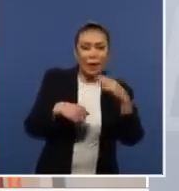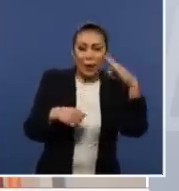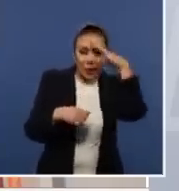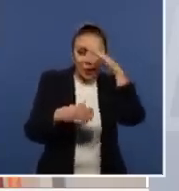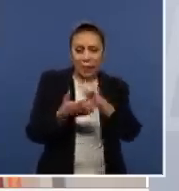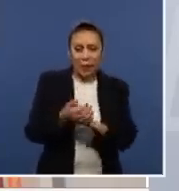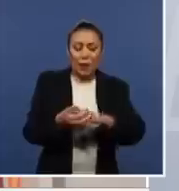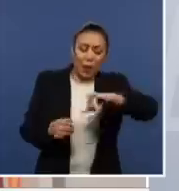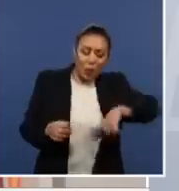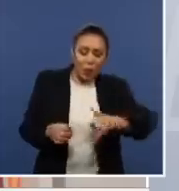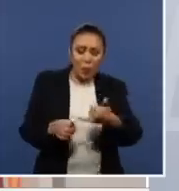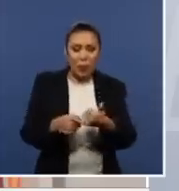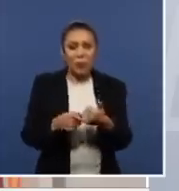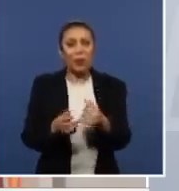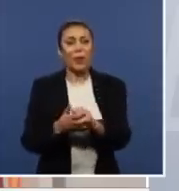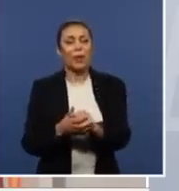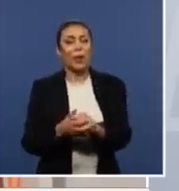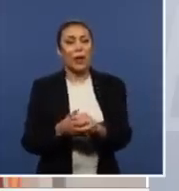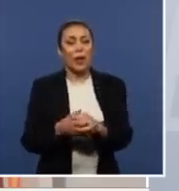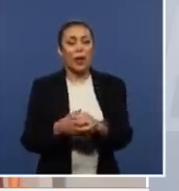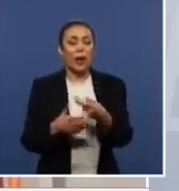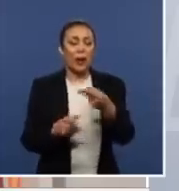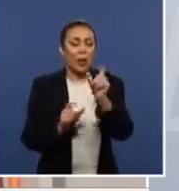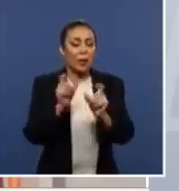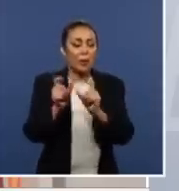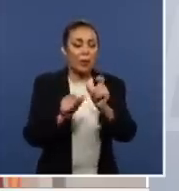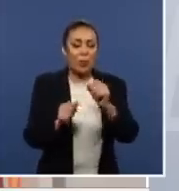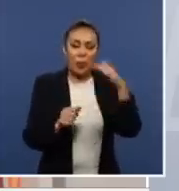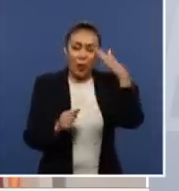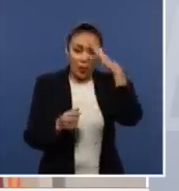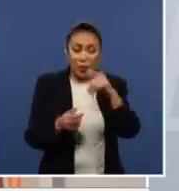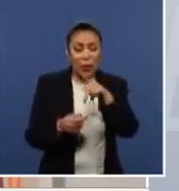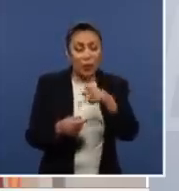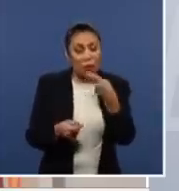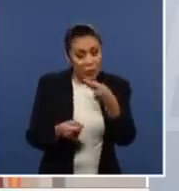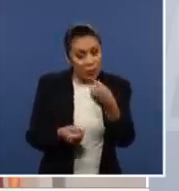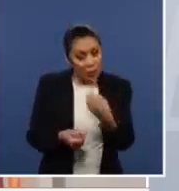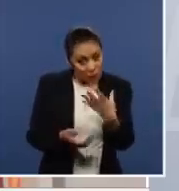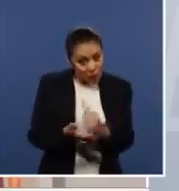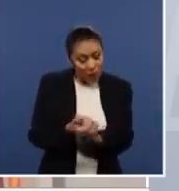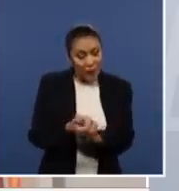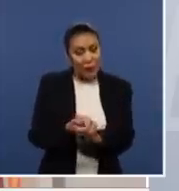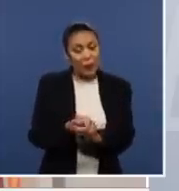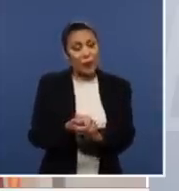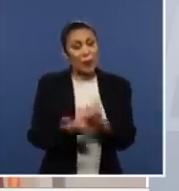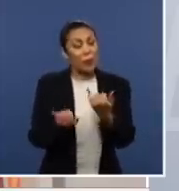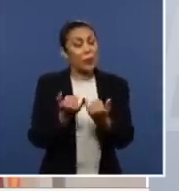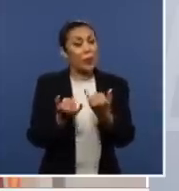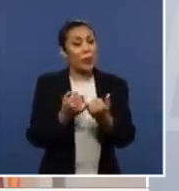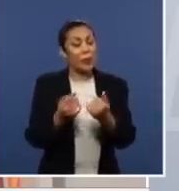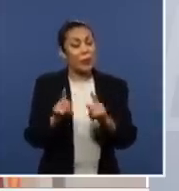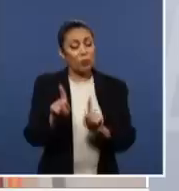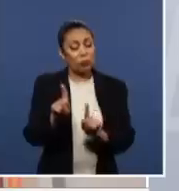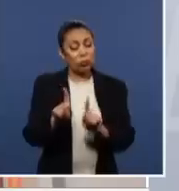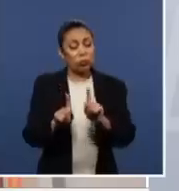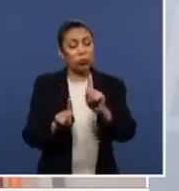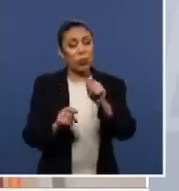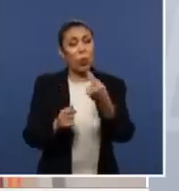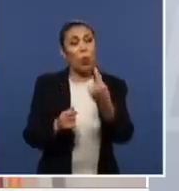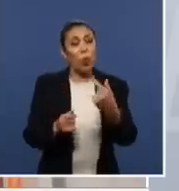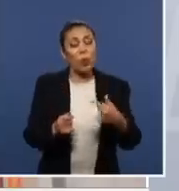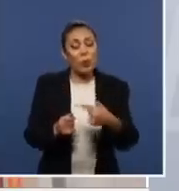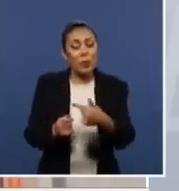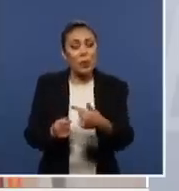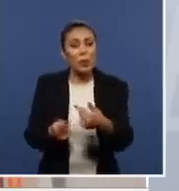ataque do Bolsonaro. E como você frisou bem, essa escalada, né? Não passa uma semana que não tem